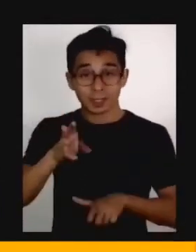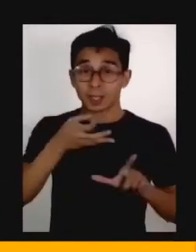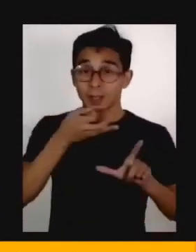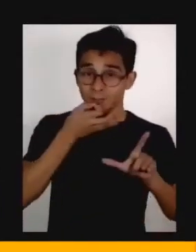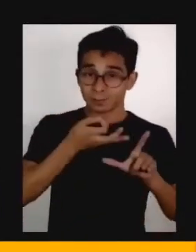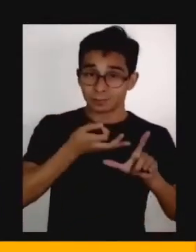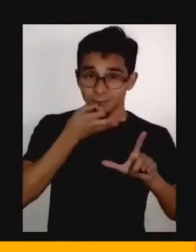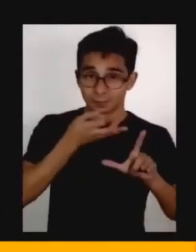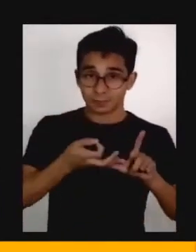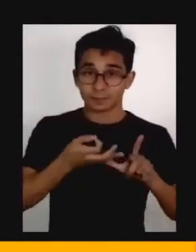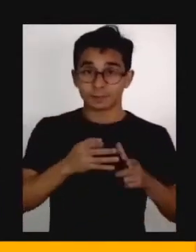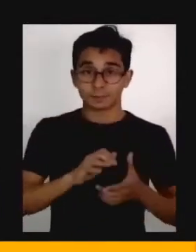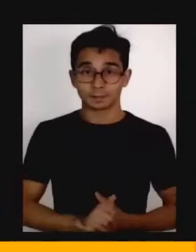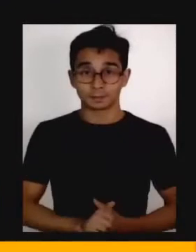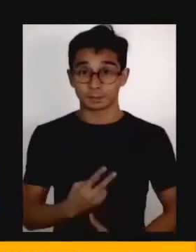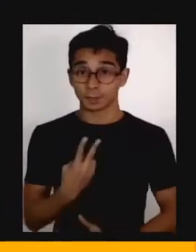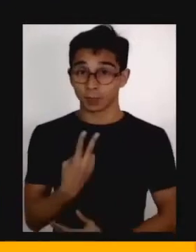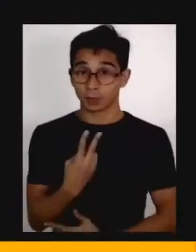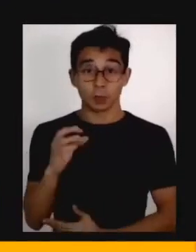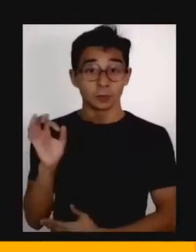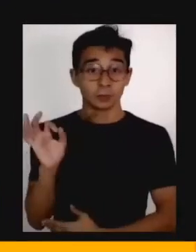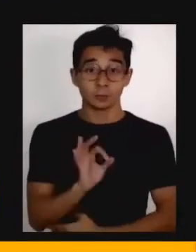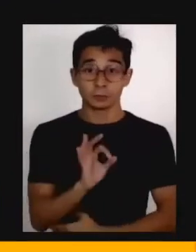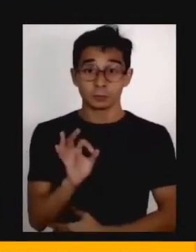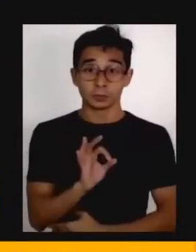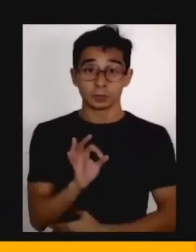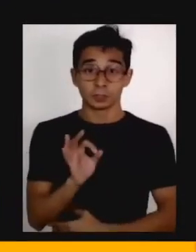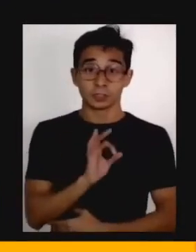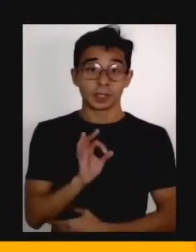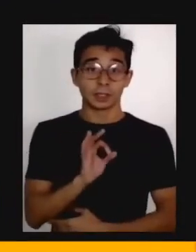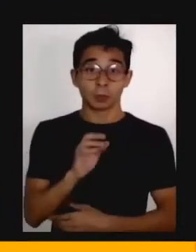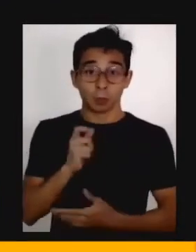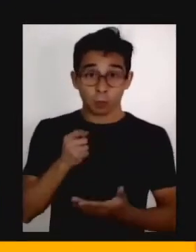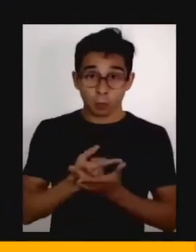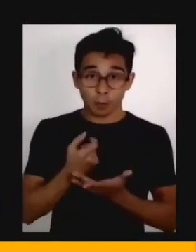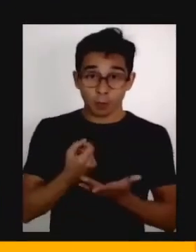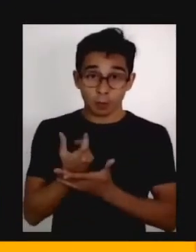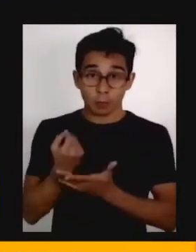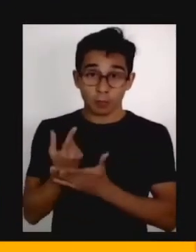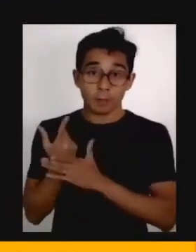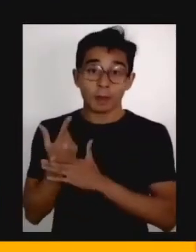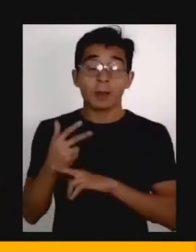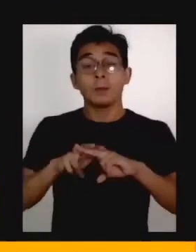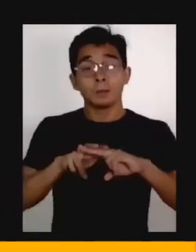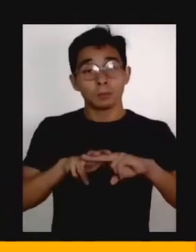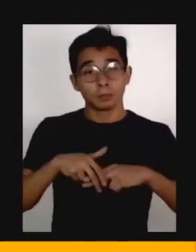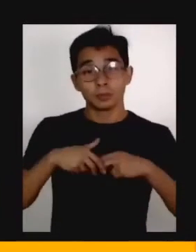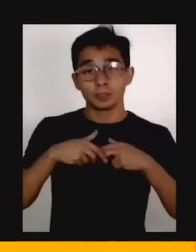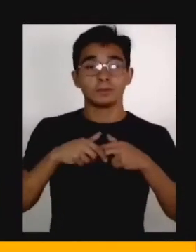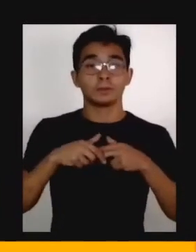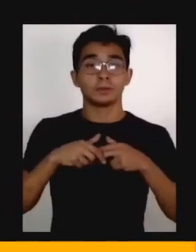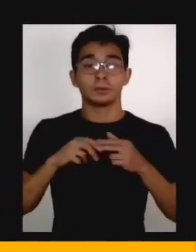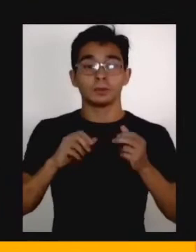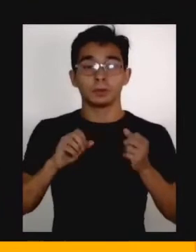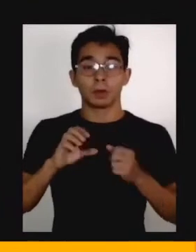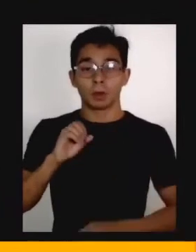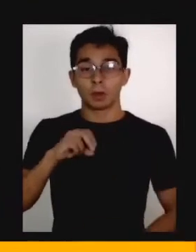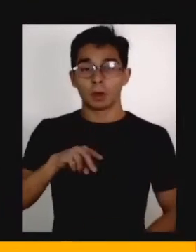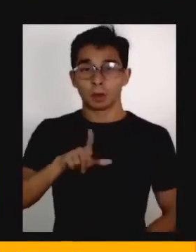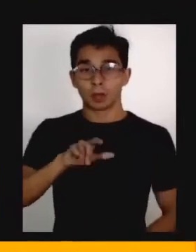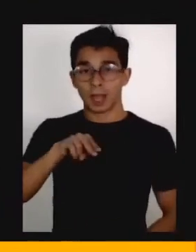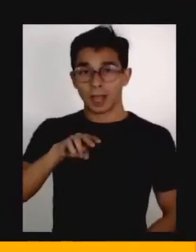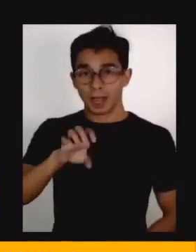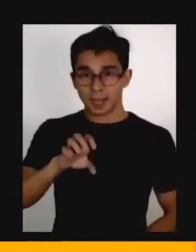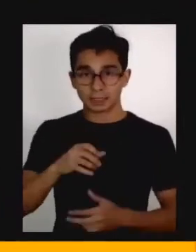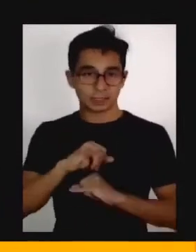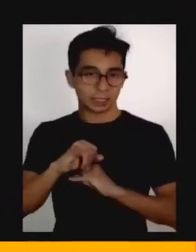só 2% foram impactados por artigos em veículos online. E como que